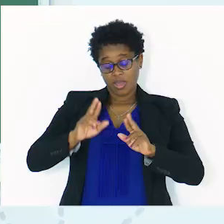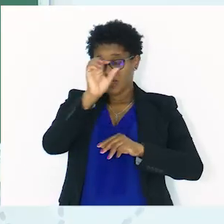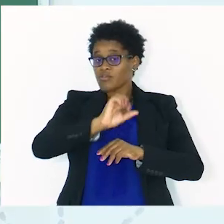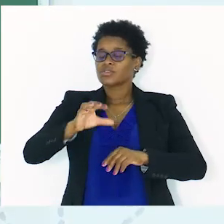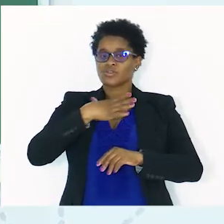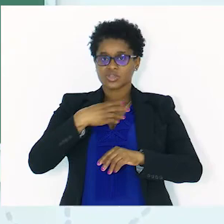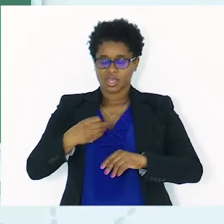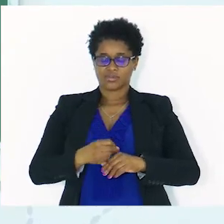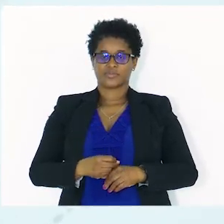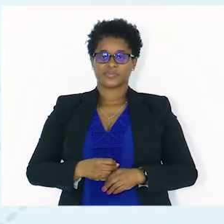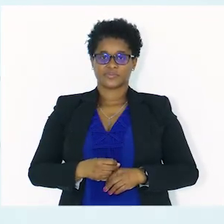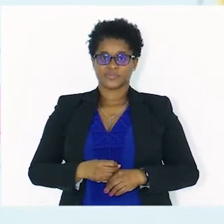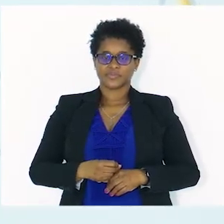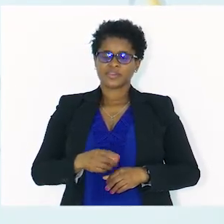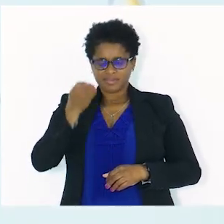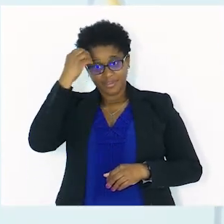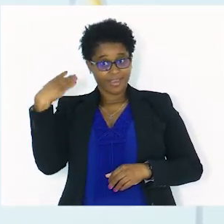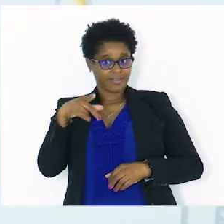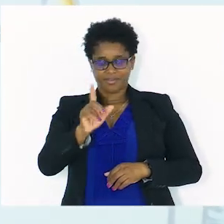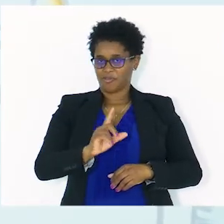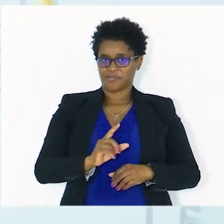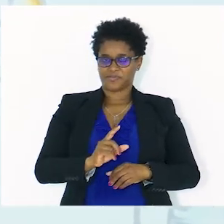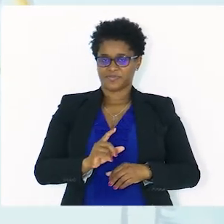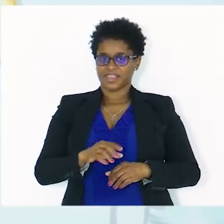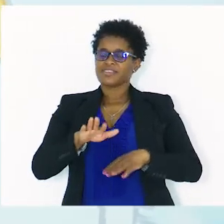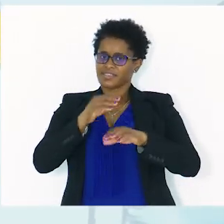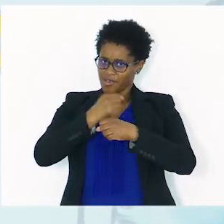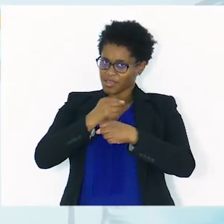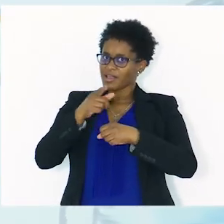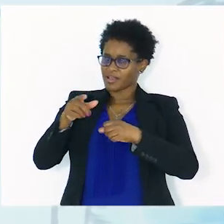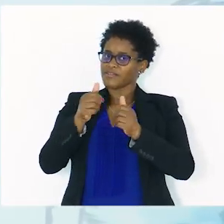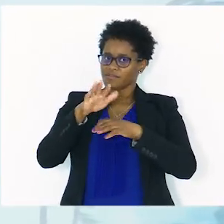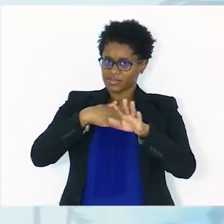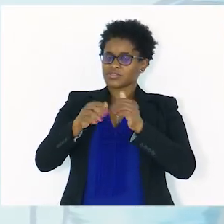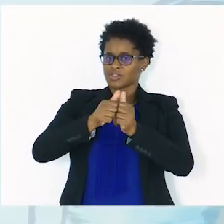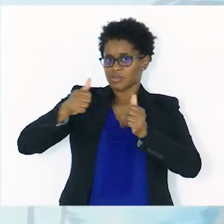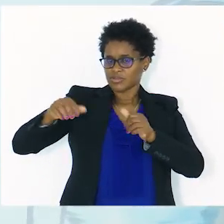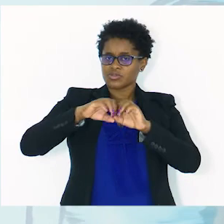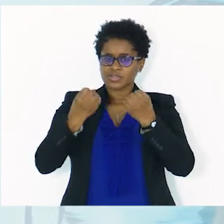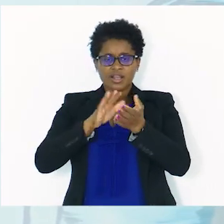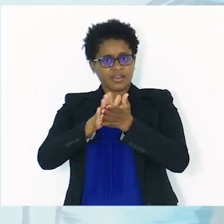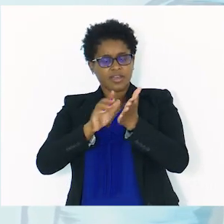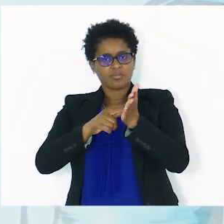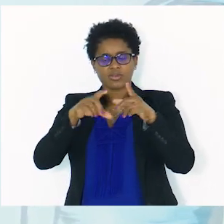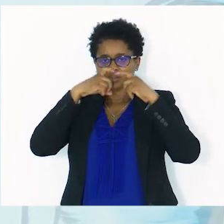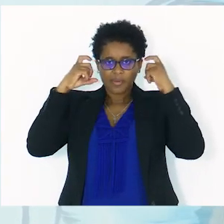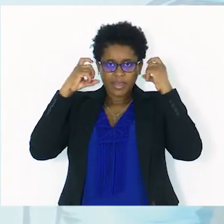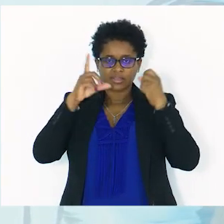gostado. Não se esqueçam de praticar o distanciamento social, lavar sempre as mãos e usar